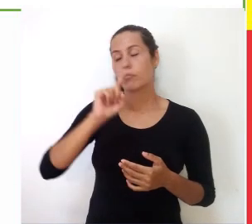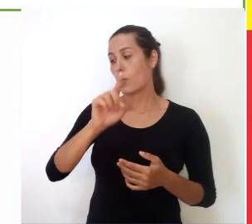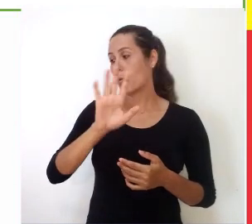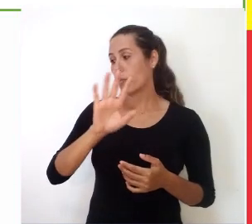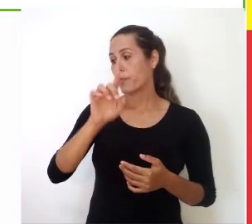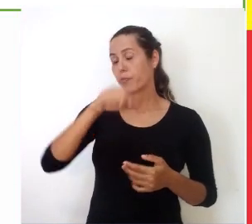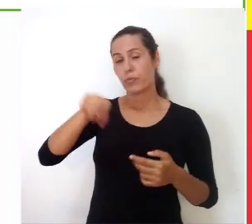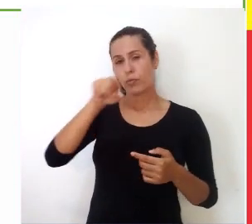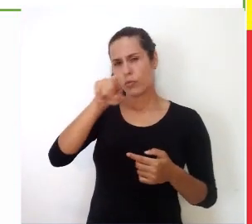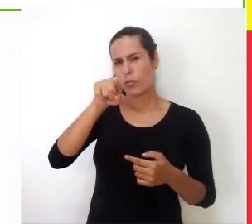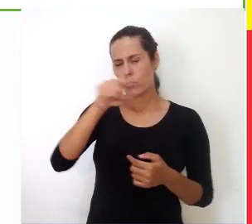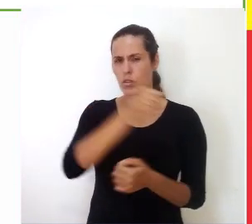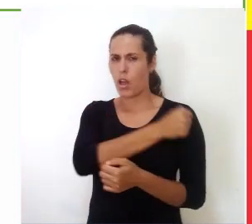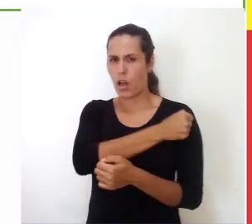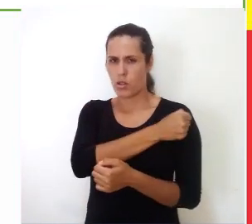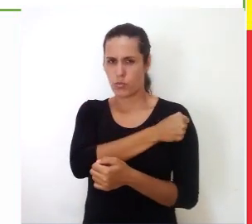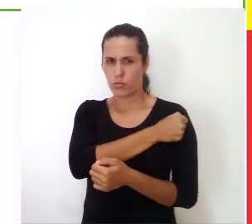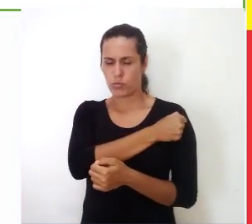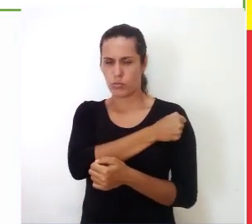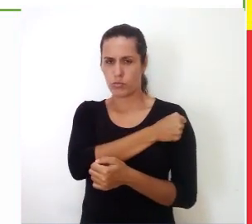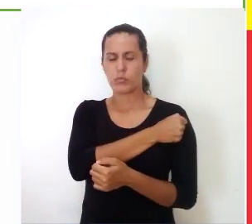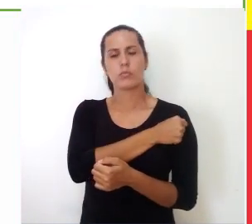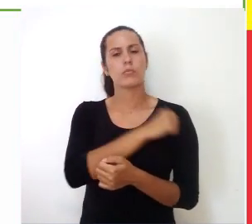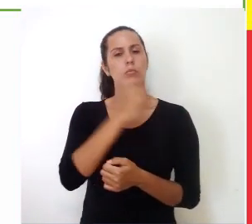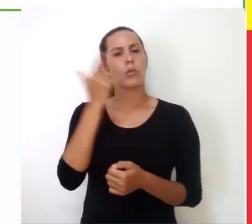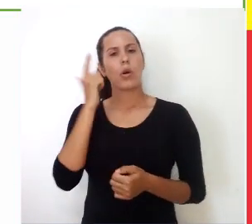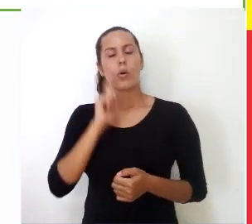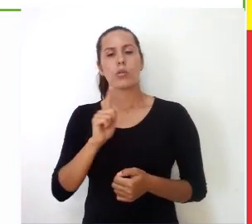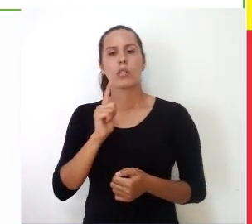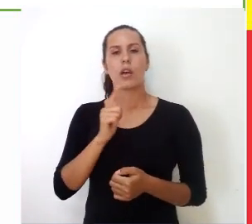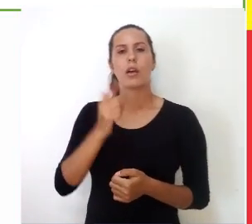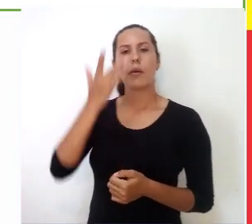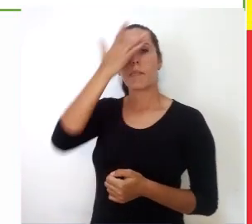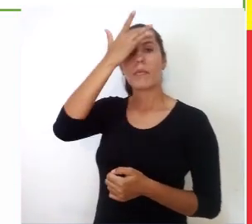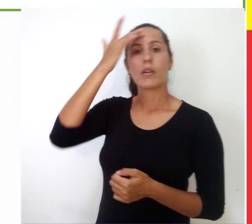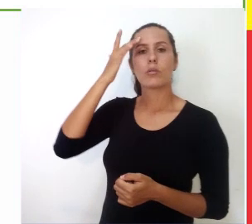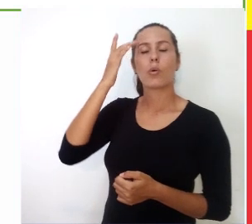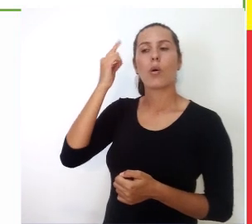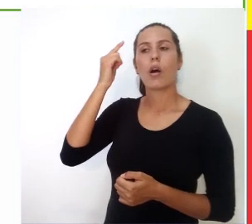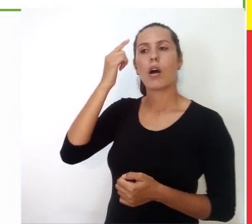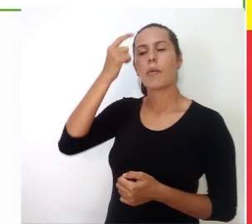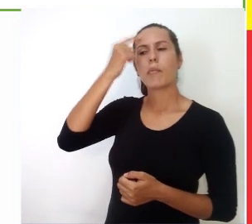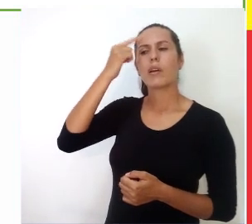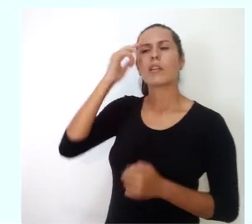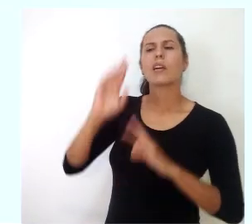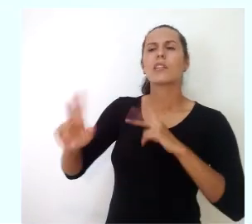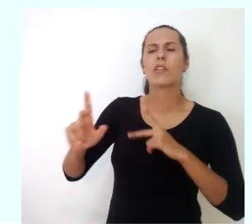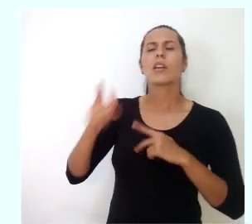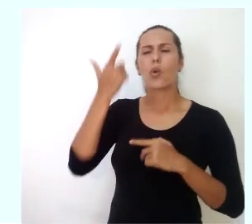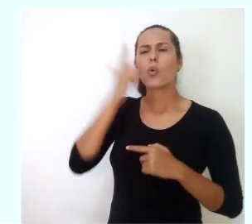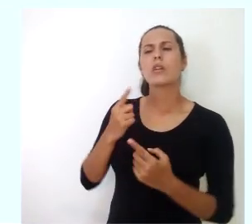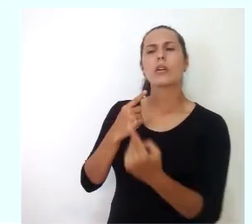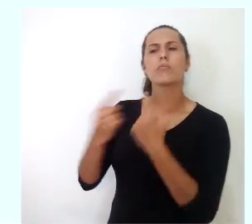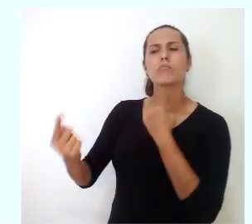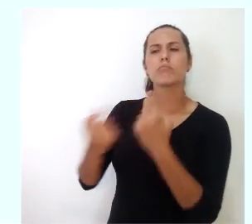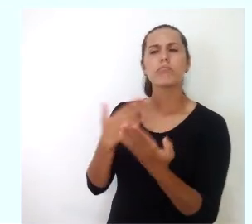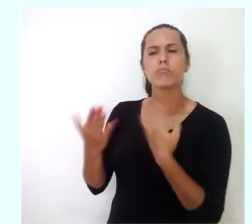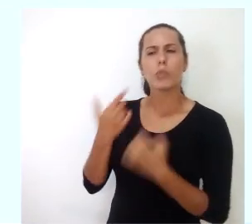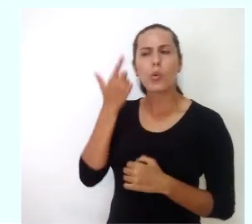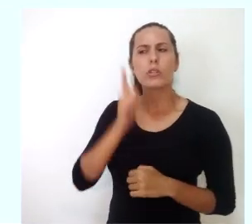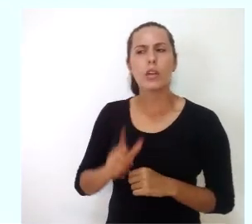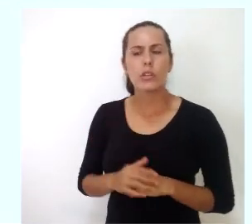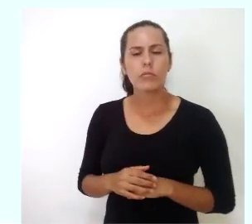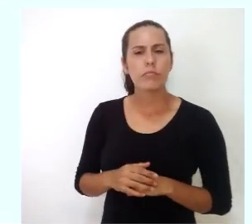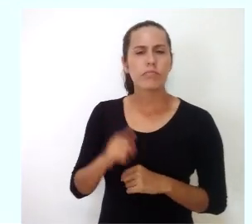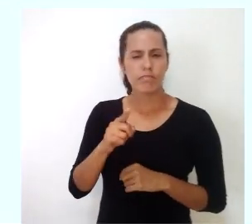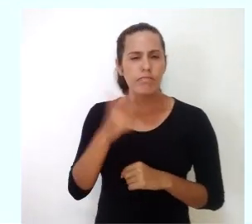estudante, dialoga com aqueles que pensam de forma diferente da sua? Será? Será que realmente você